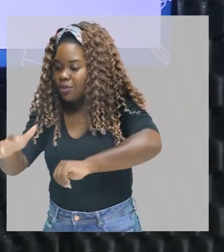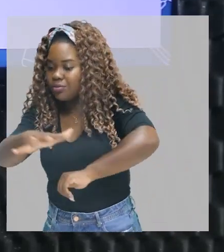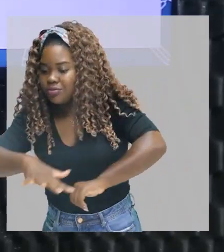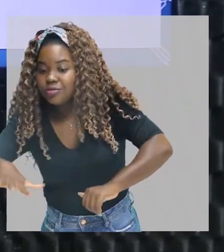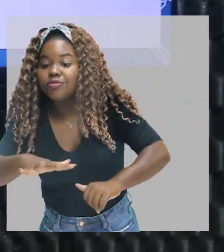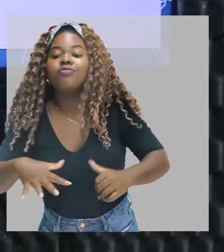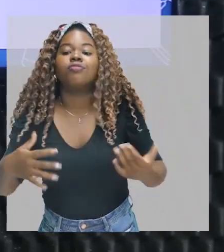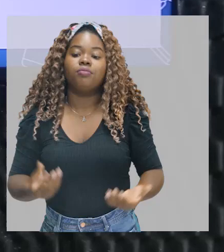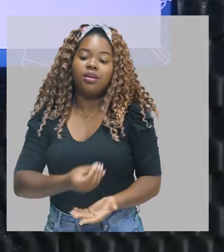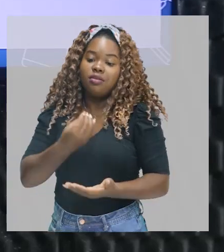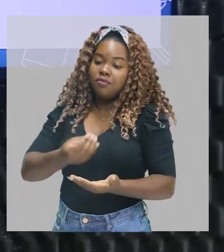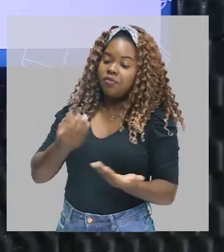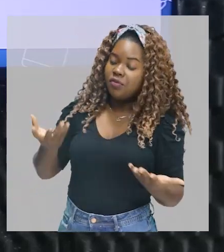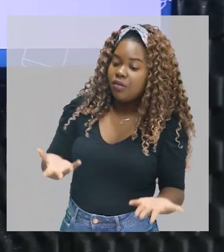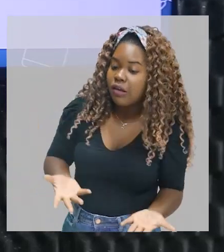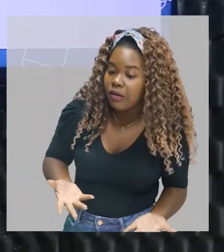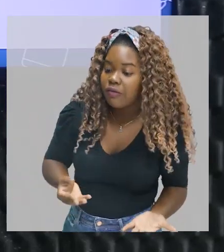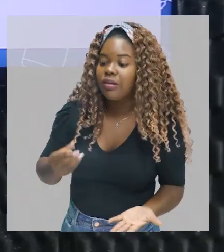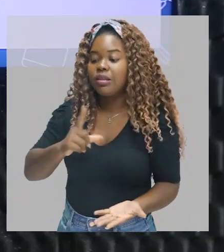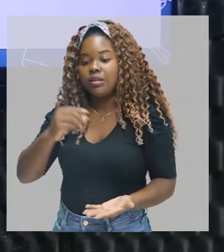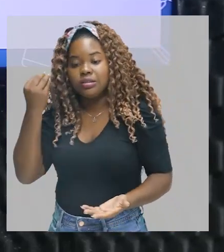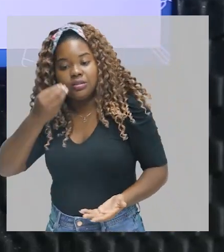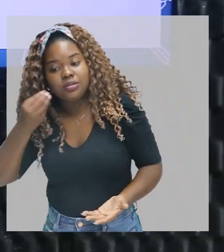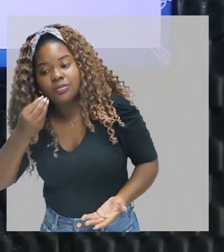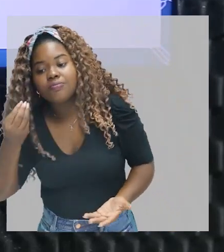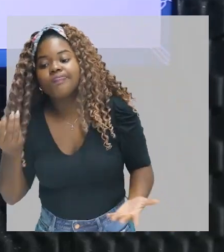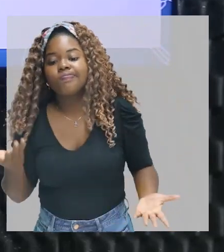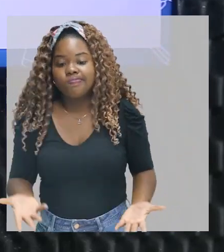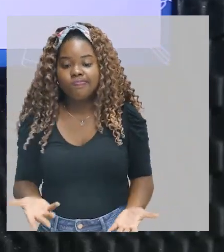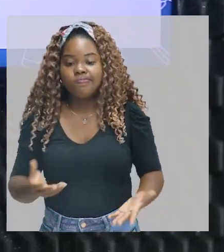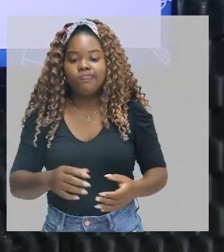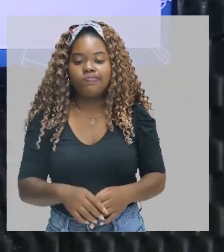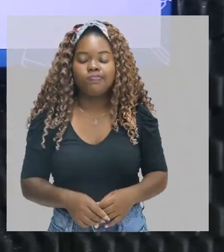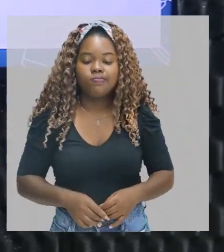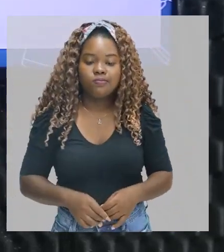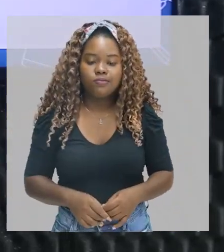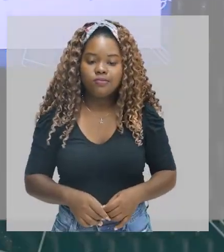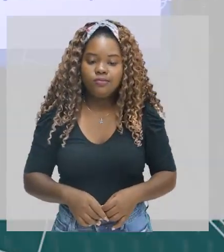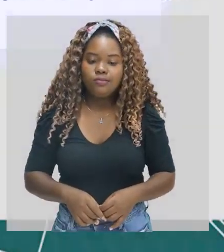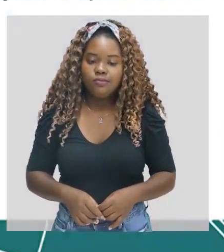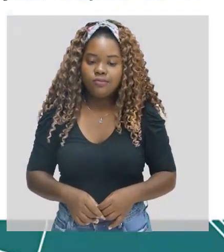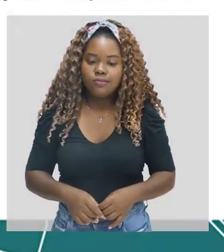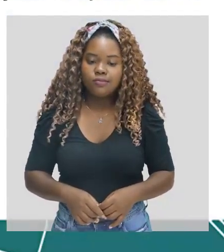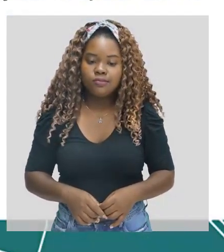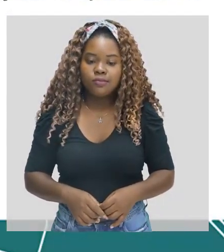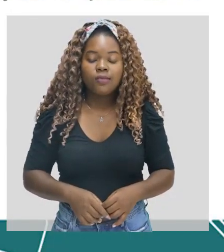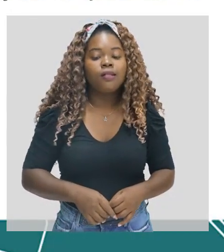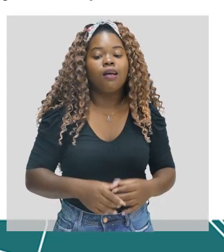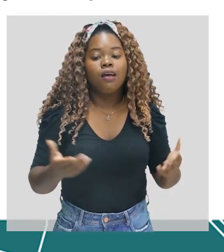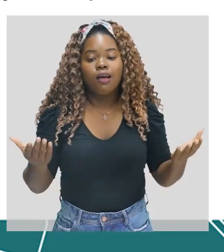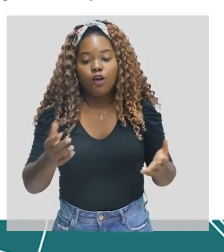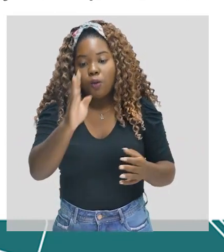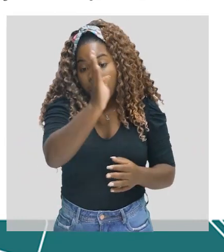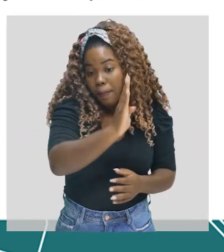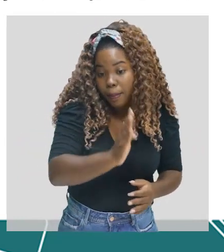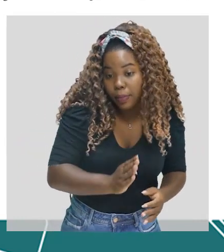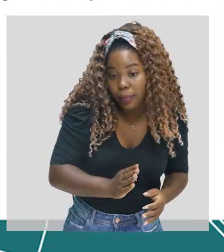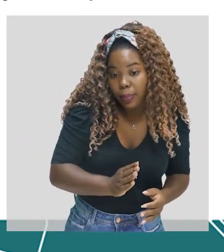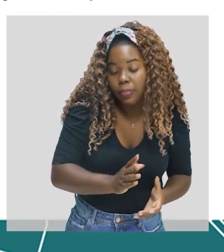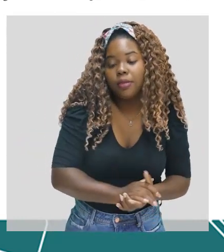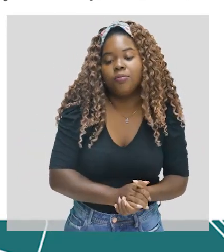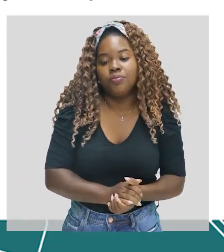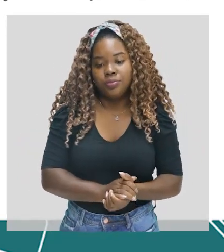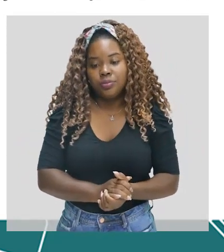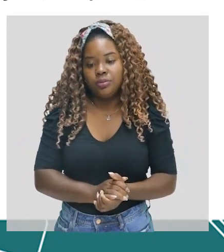ela convivesse com o mínimo possível de modernidade, tá bom? Aí o Brasil reproduz os